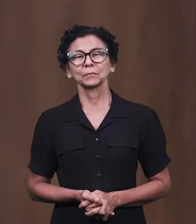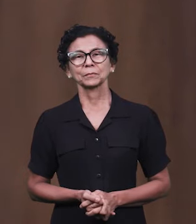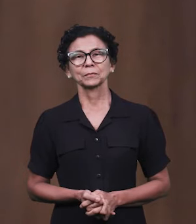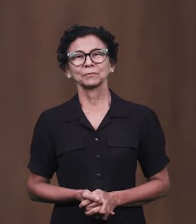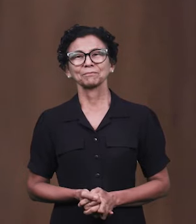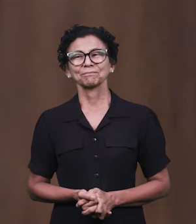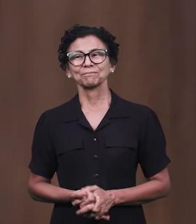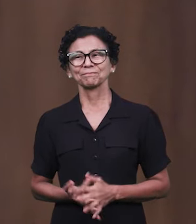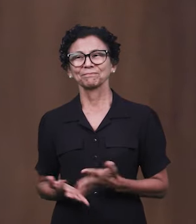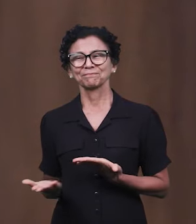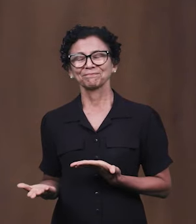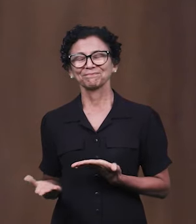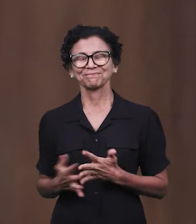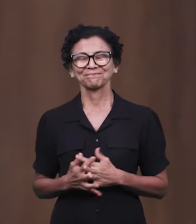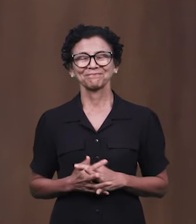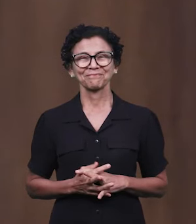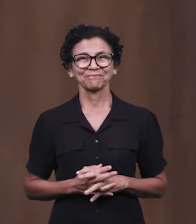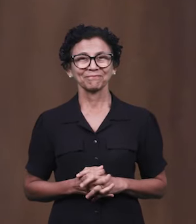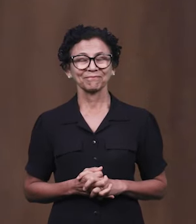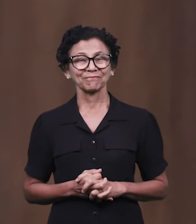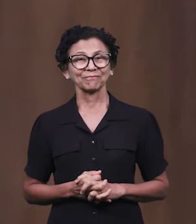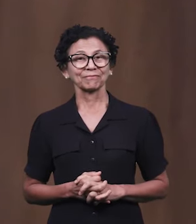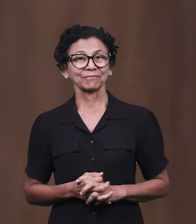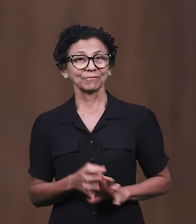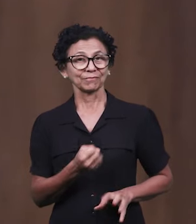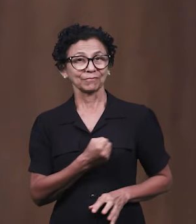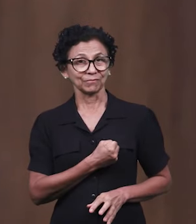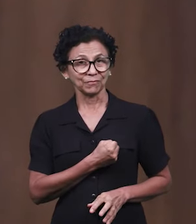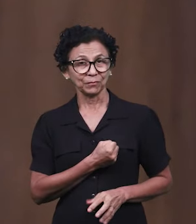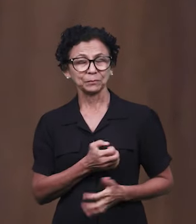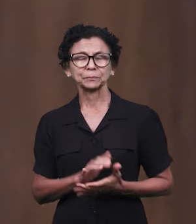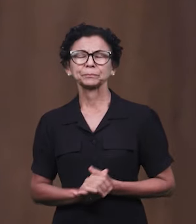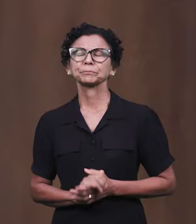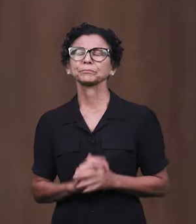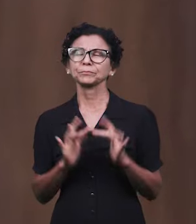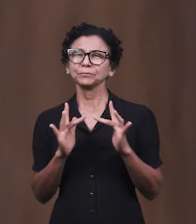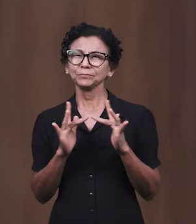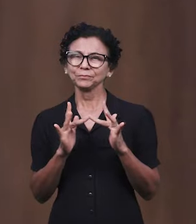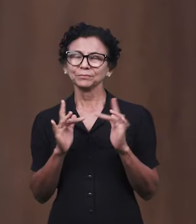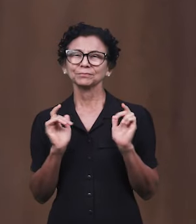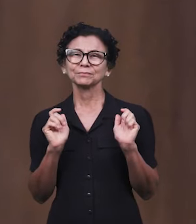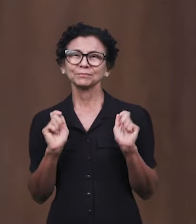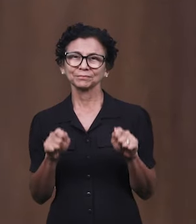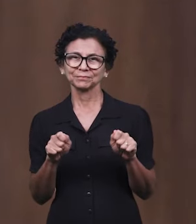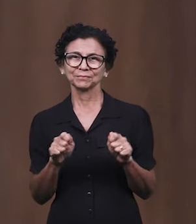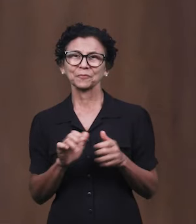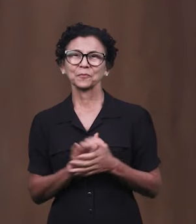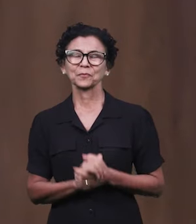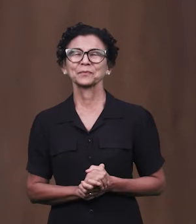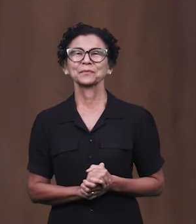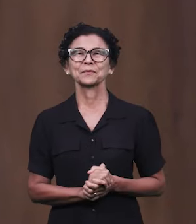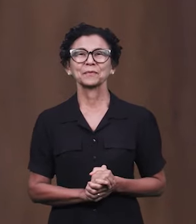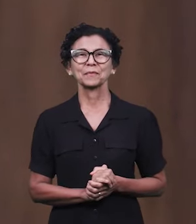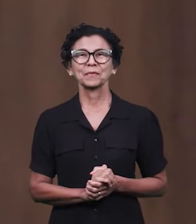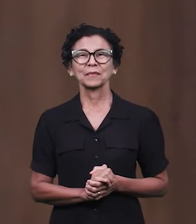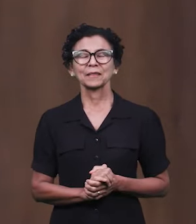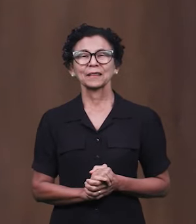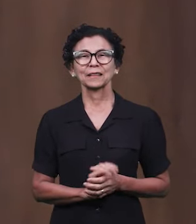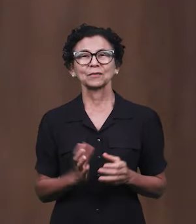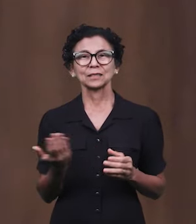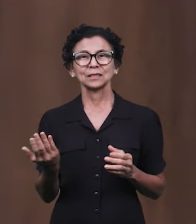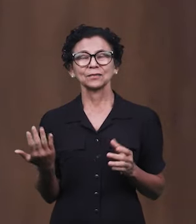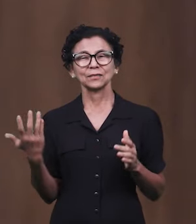998796428. Neste número, você pode fazer contato que você será inserido no grupo de jovens. Doutora